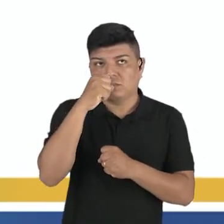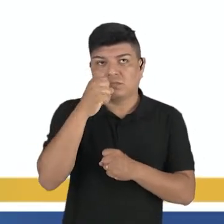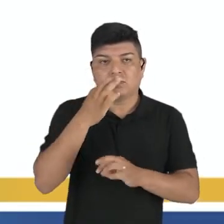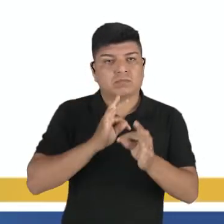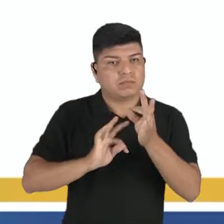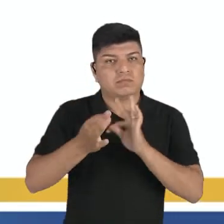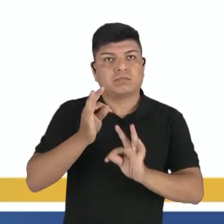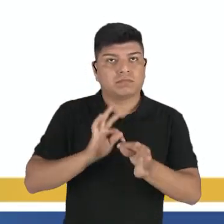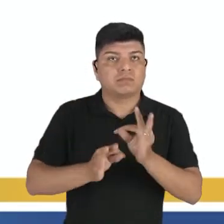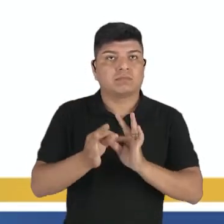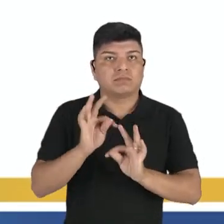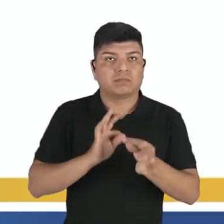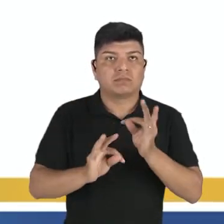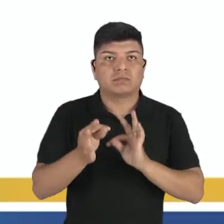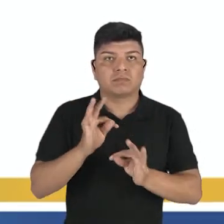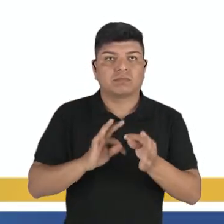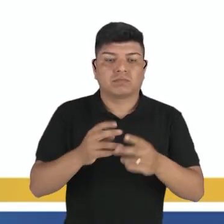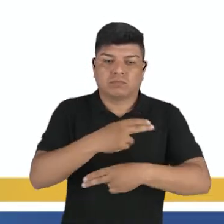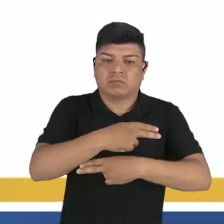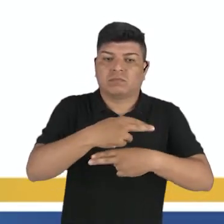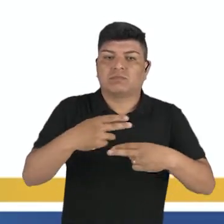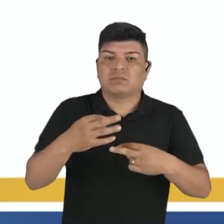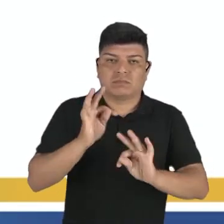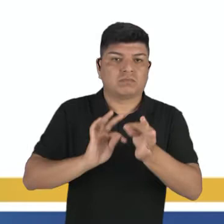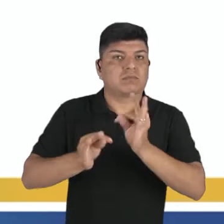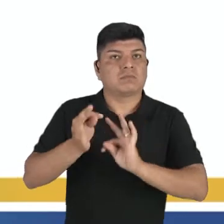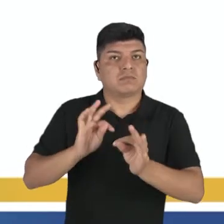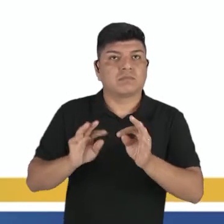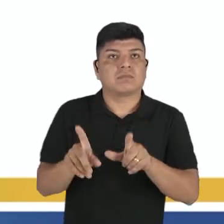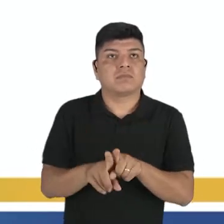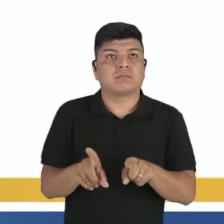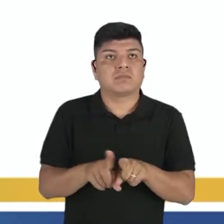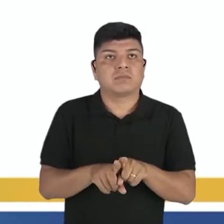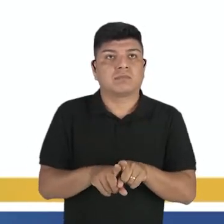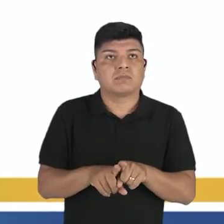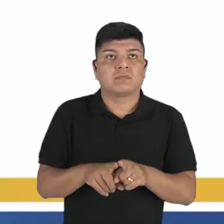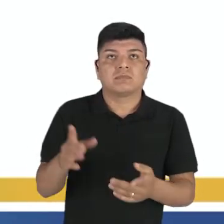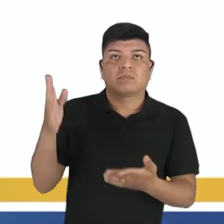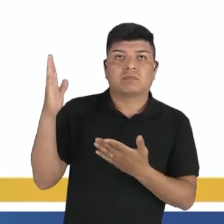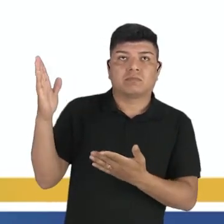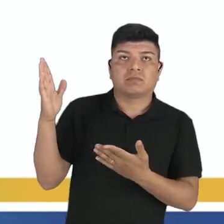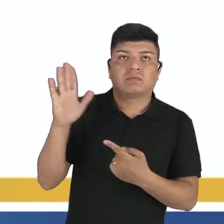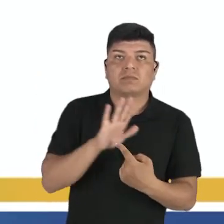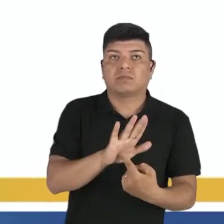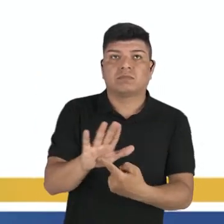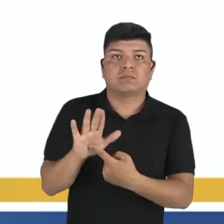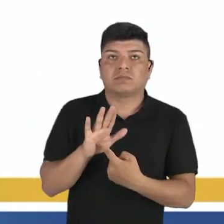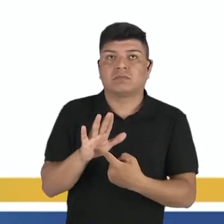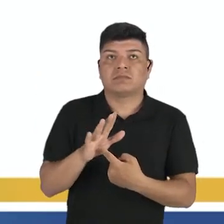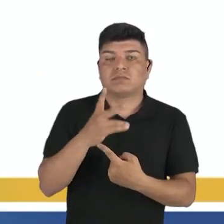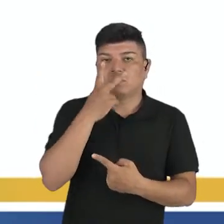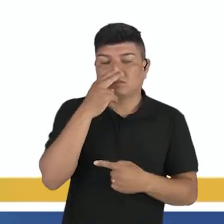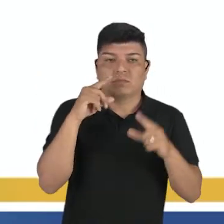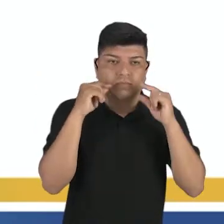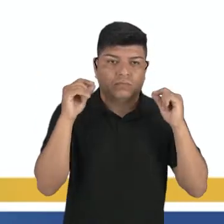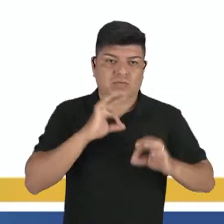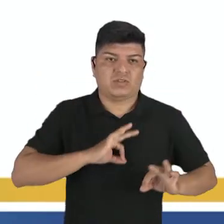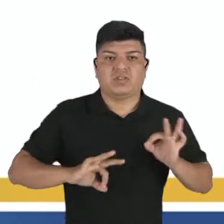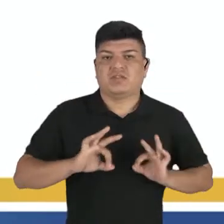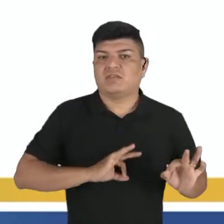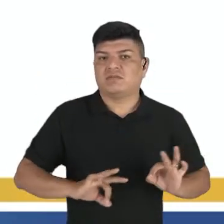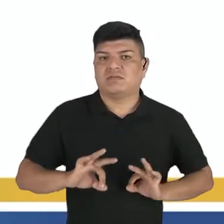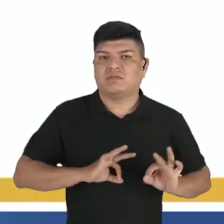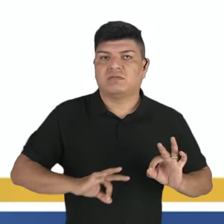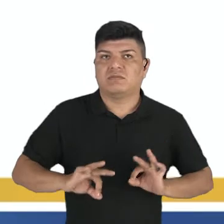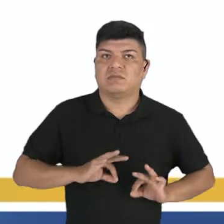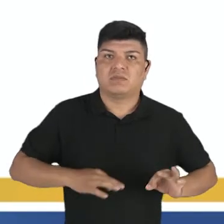poder em tecnologia, produtos eletrônicos. Né? Eles são chamados de tigres para simbolizar esse poder, porque o tigre é um animal poderoso.